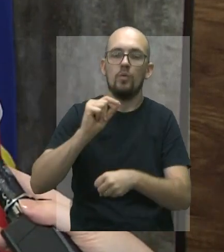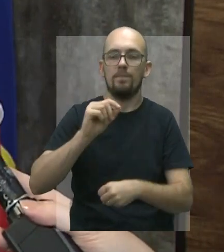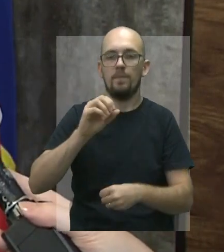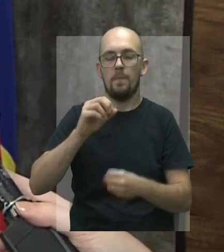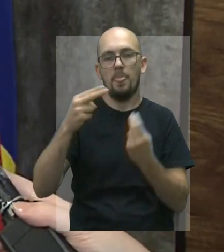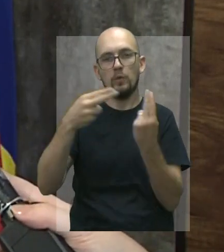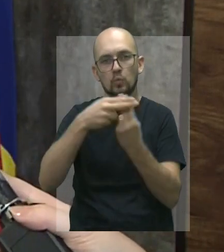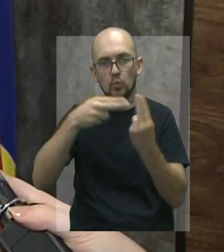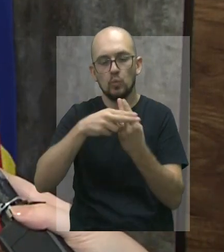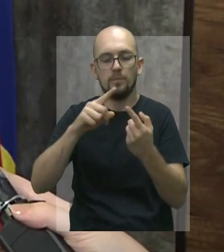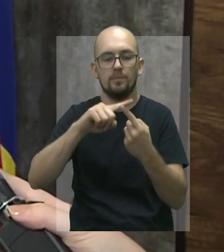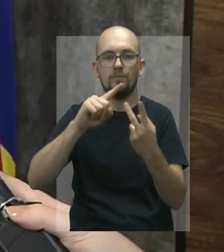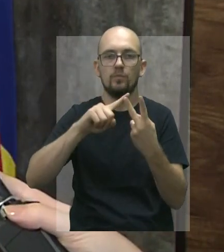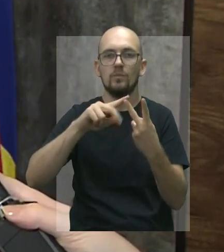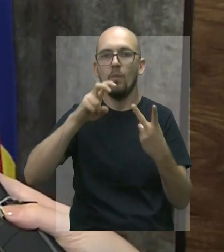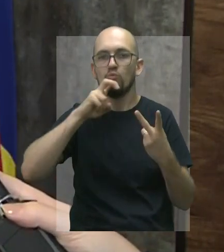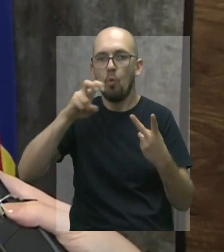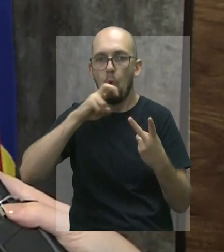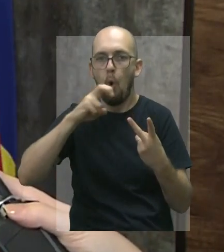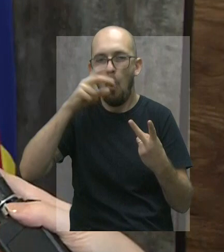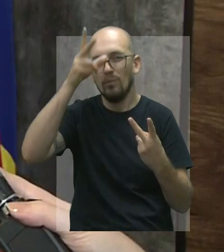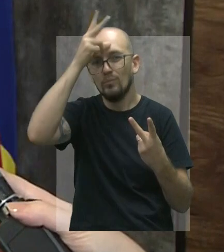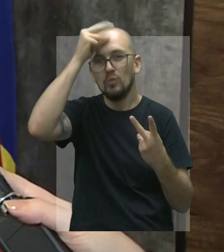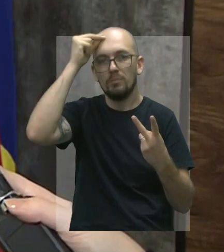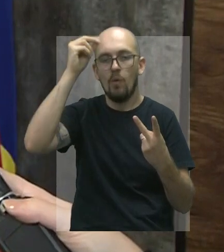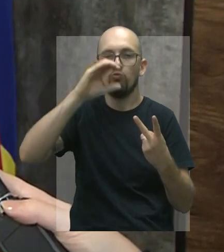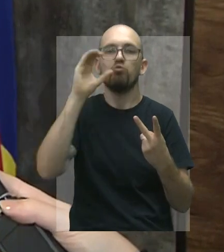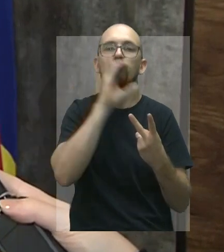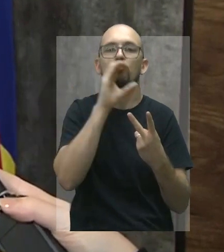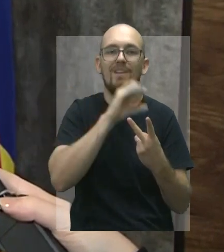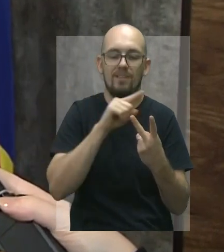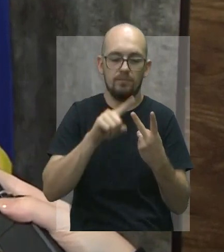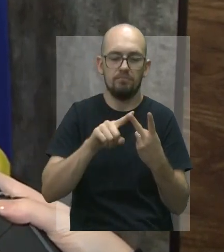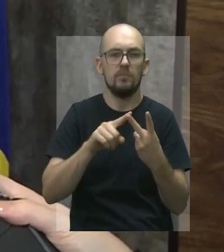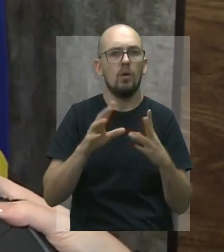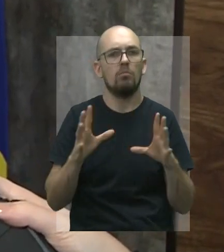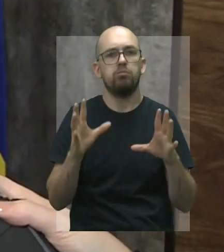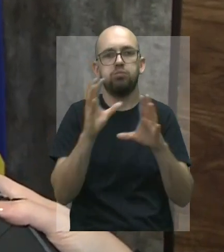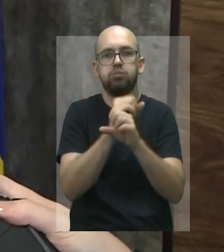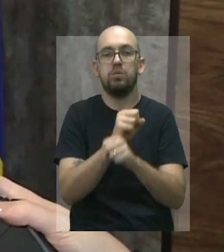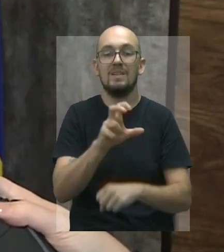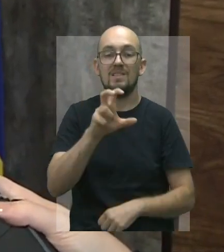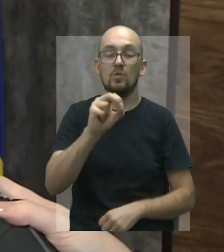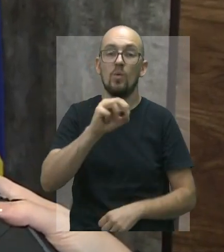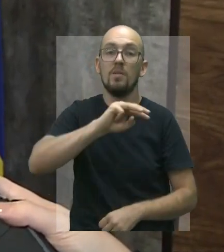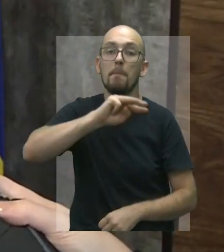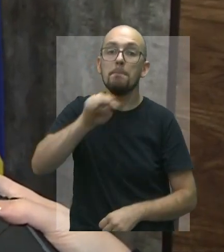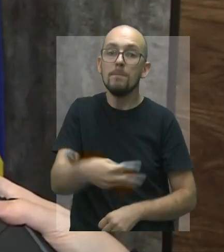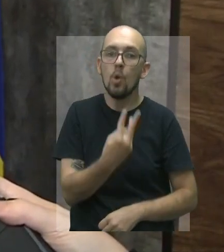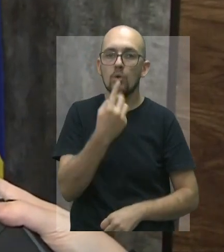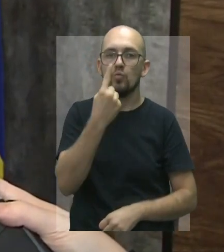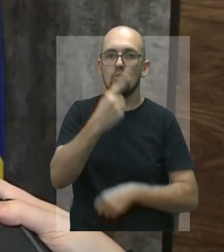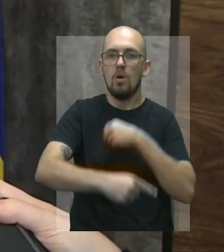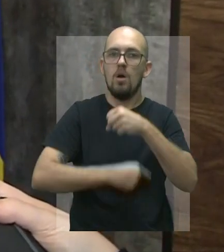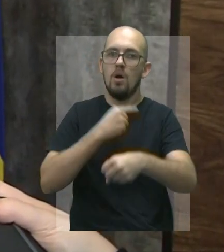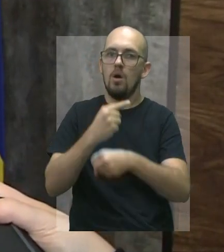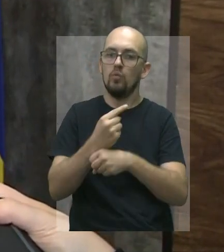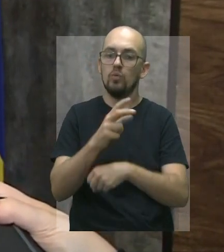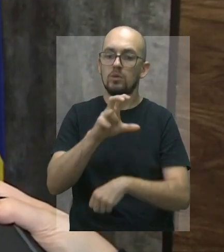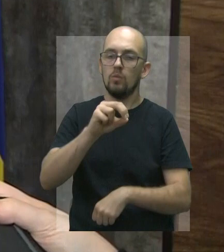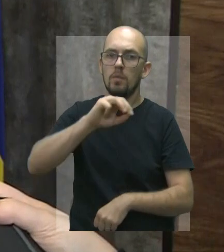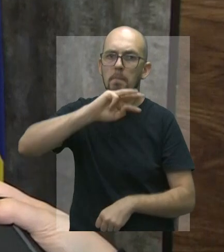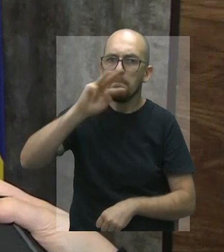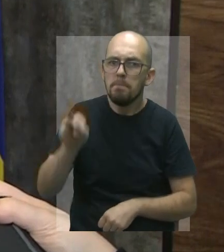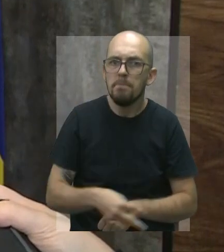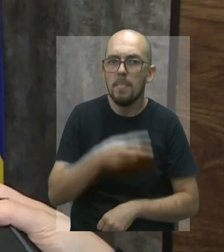convênio de pronto-socorro municipal, urgência e emergência, que dá quase R$50 milhões num ano. Então, é uma parceria